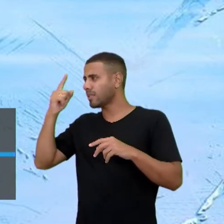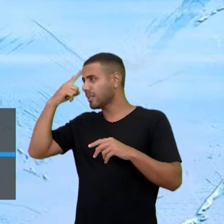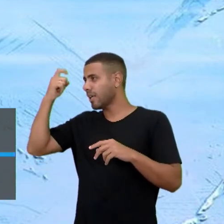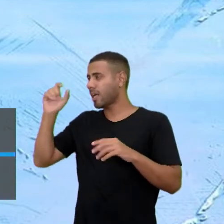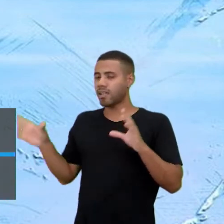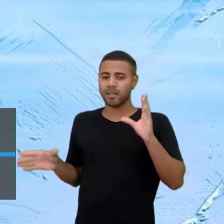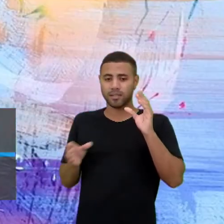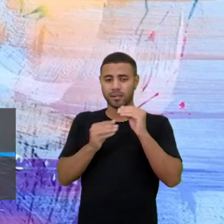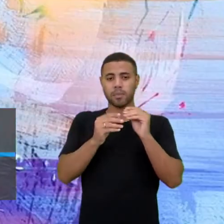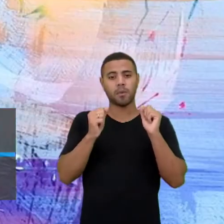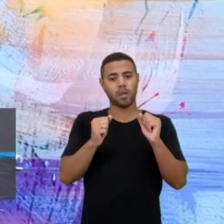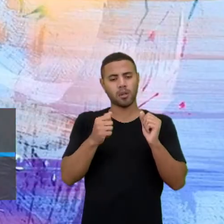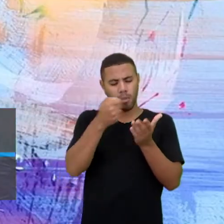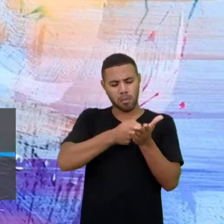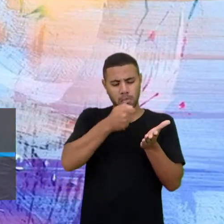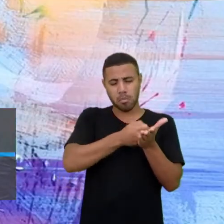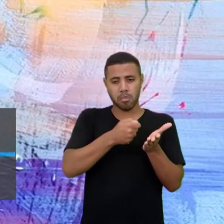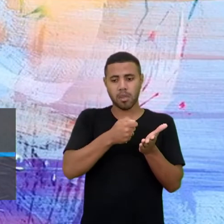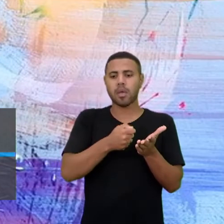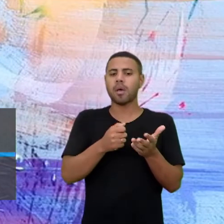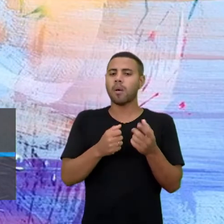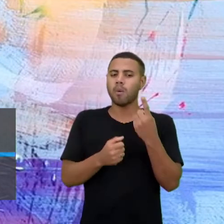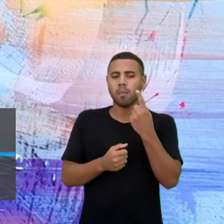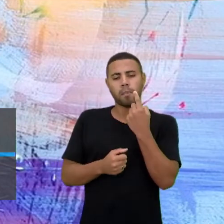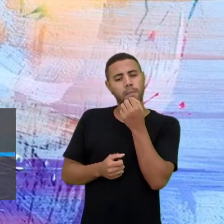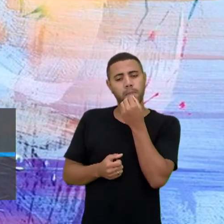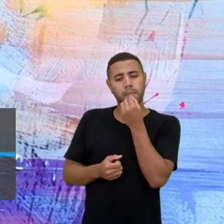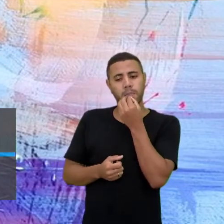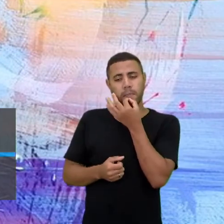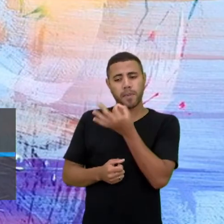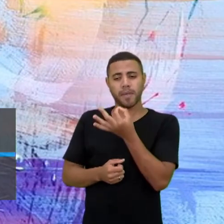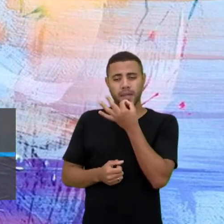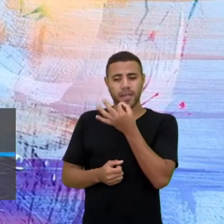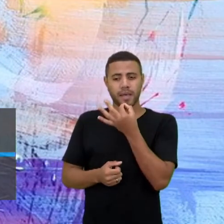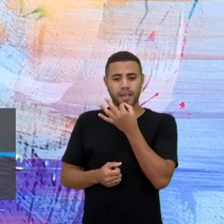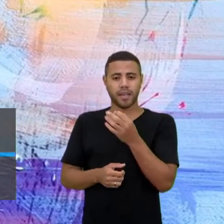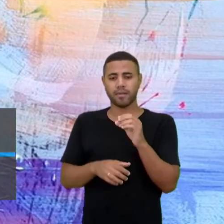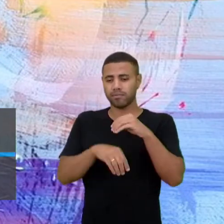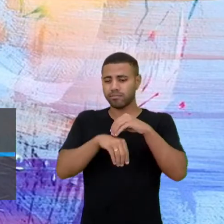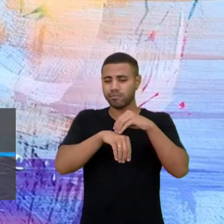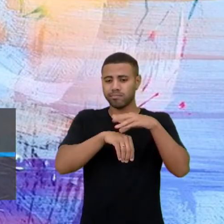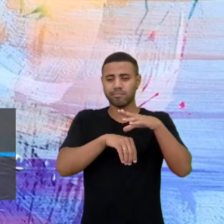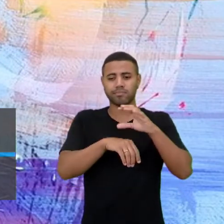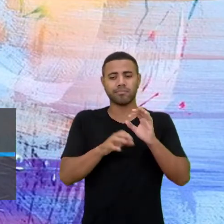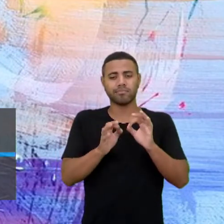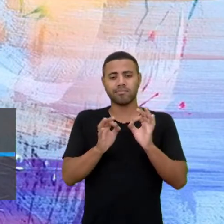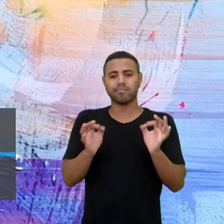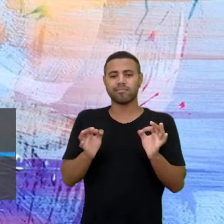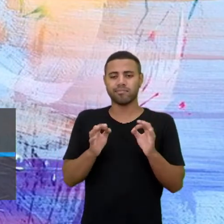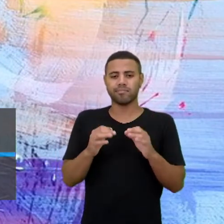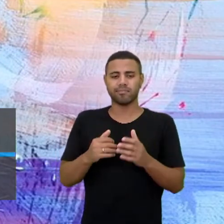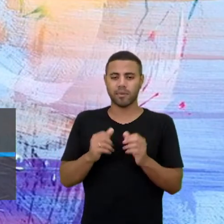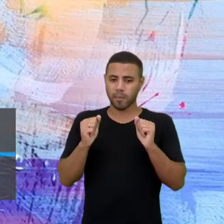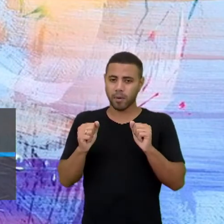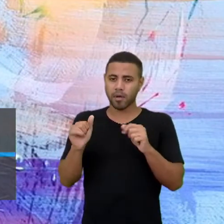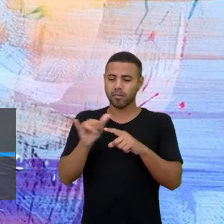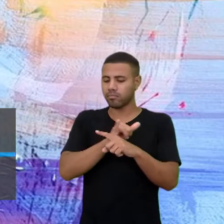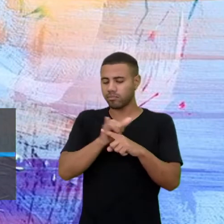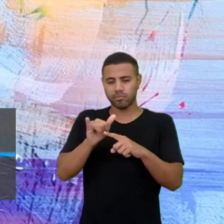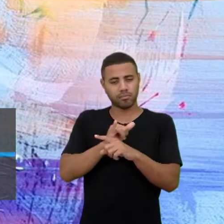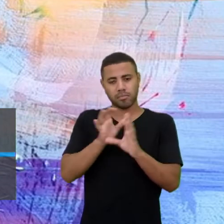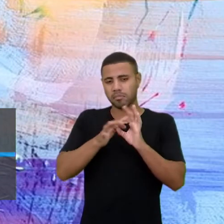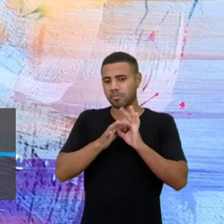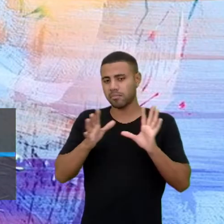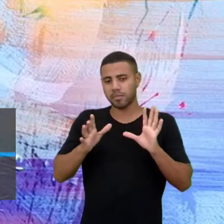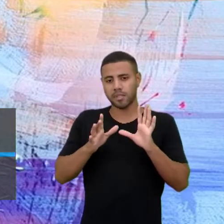essa forma aí? Não, essa é apenas uma sugestão, tá? De um layout, trabalhando um design que vocês podem desenvolver.